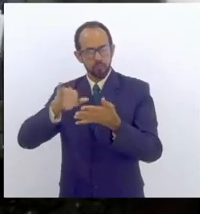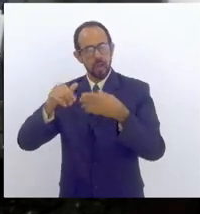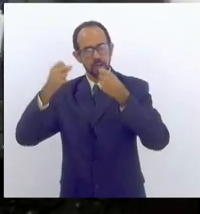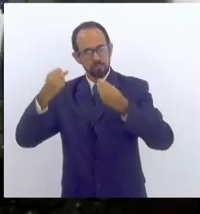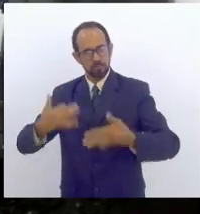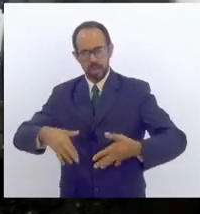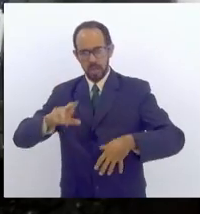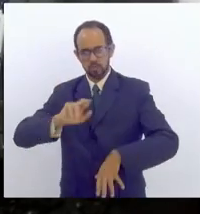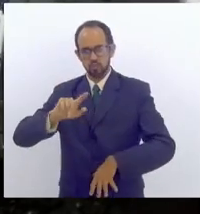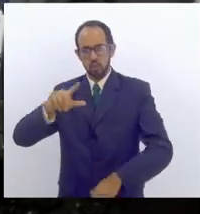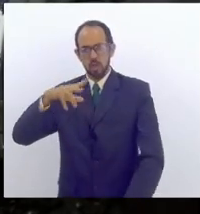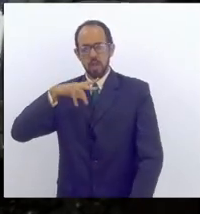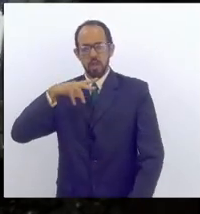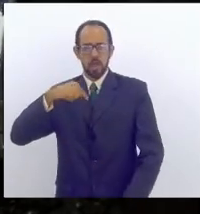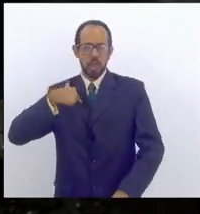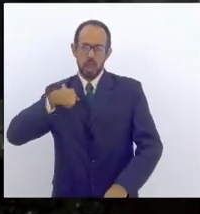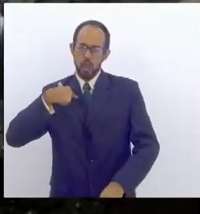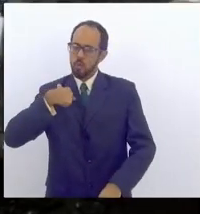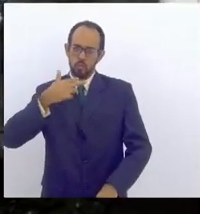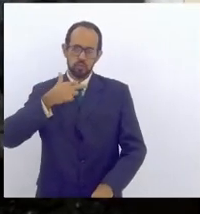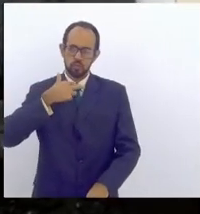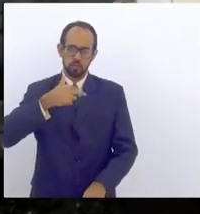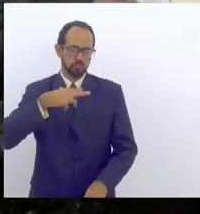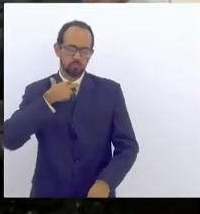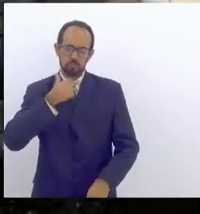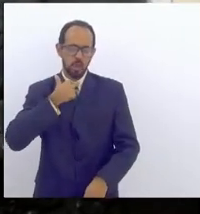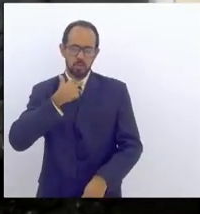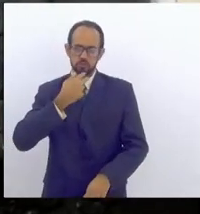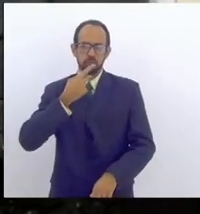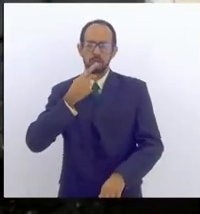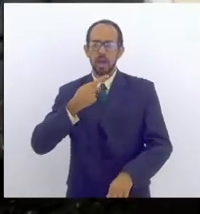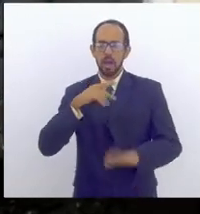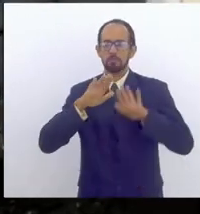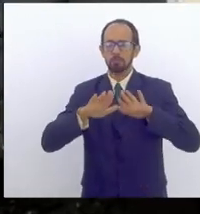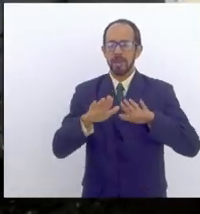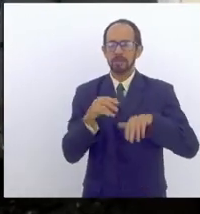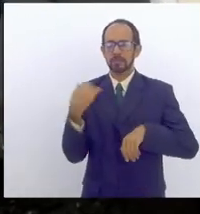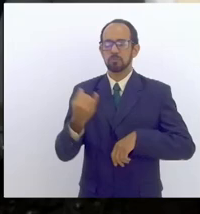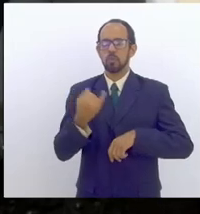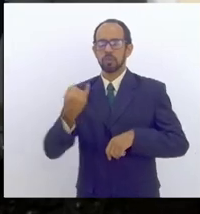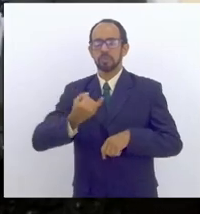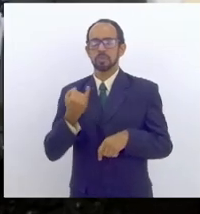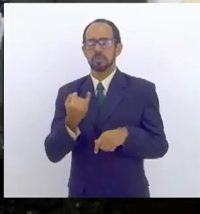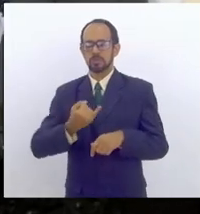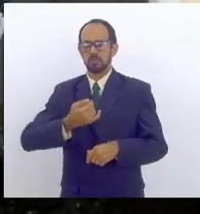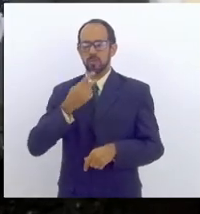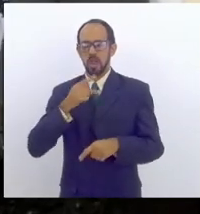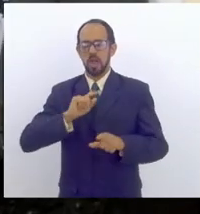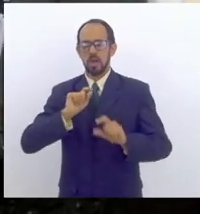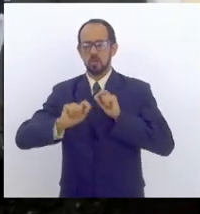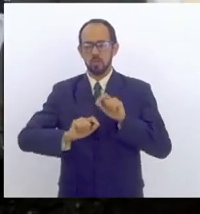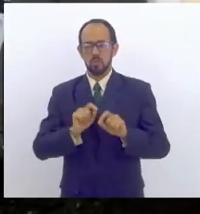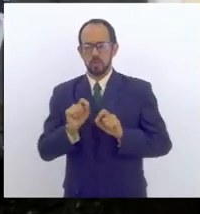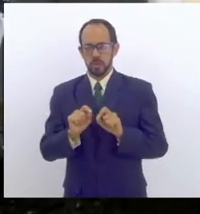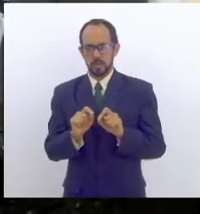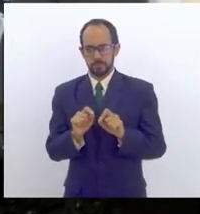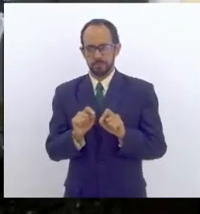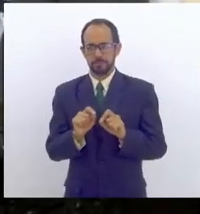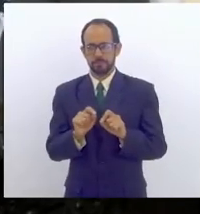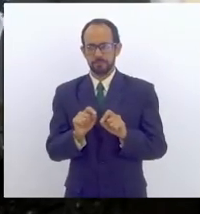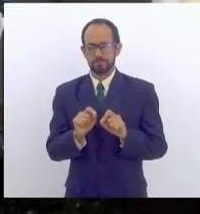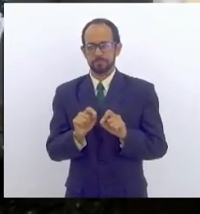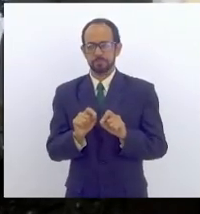eu que vou me pronunciar sobre esse ponto. Agora, é sempre importante dizer que